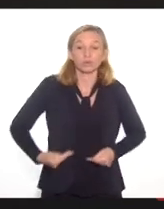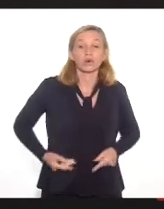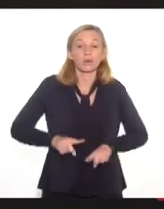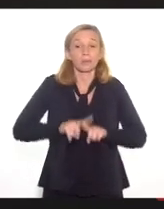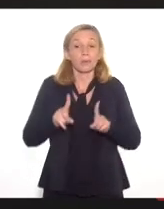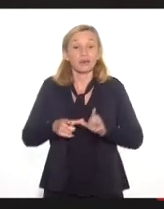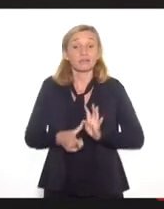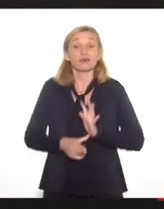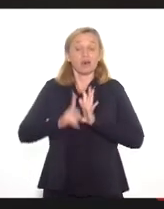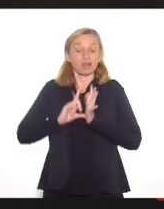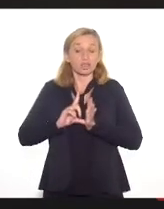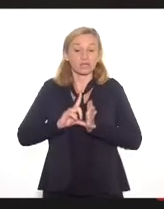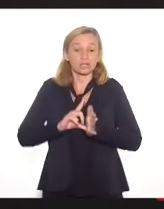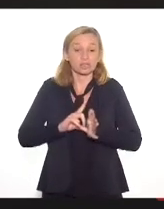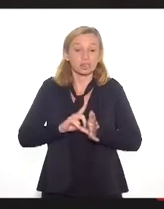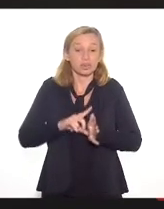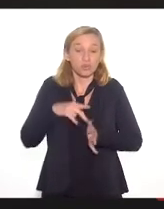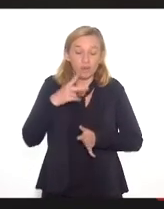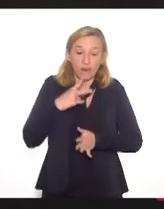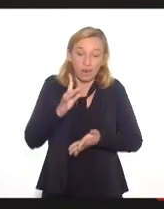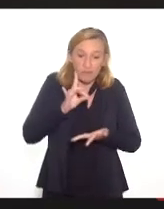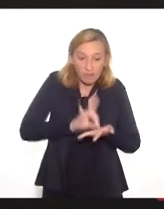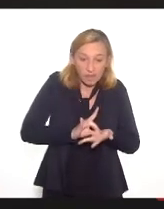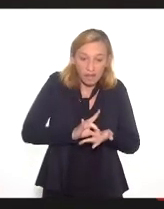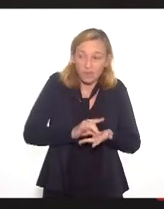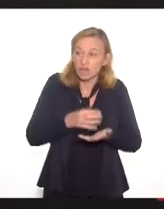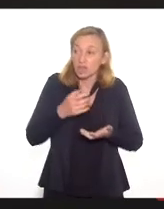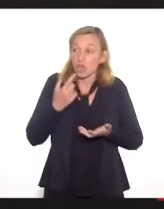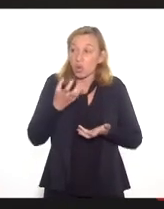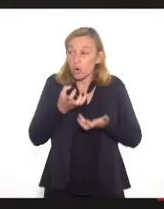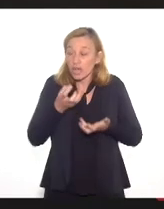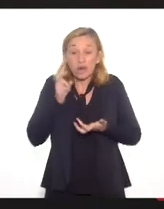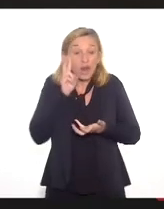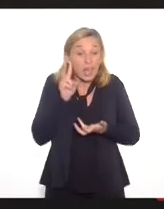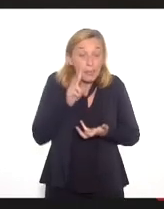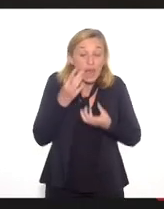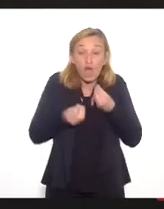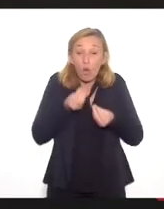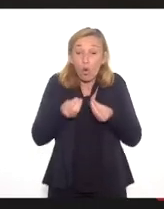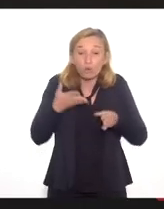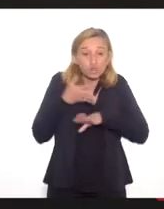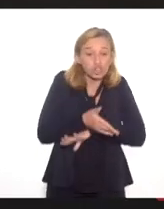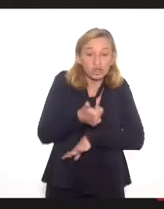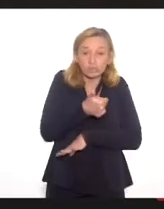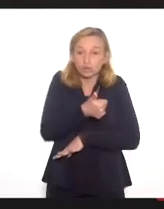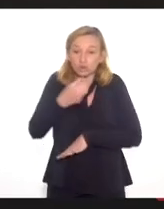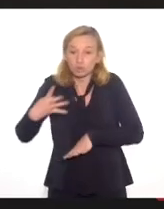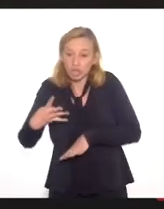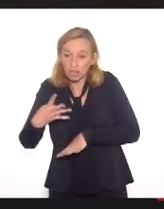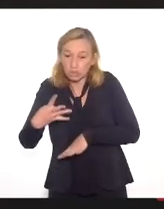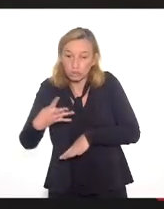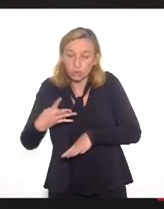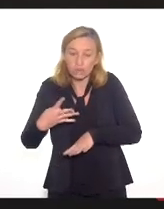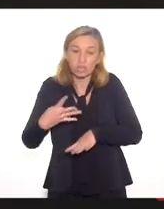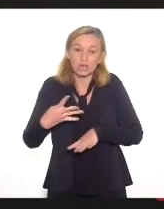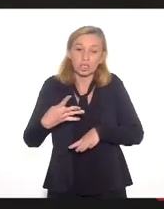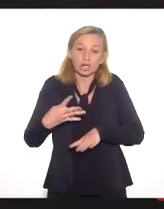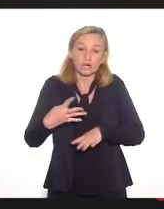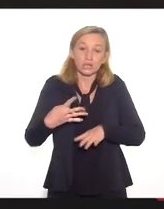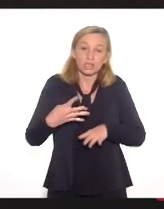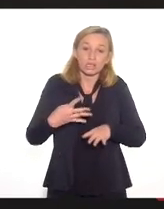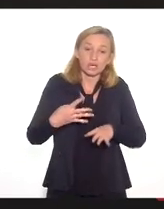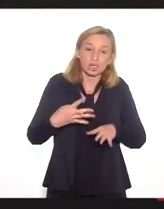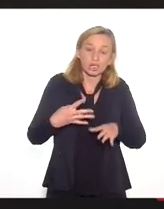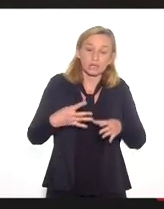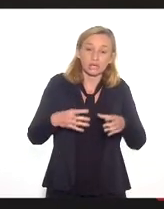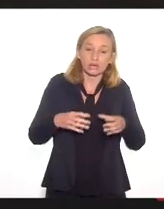antes de eu entrar nessa atualidade eu só quero relembrar como nós chegamos em 2014 a essa construção de